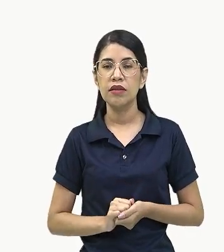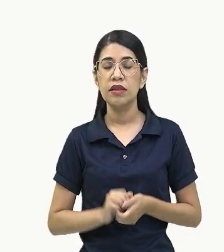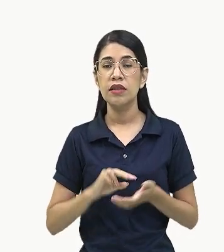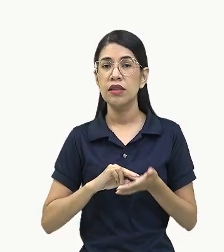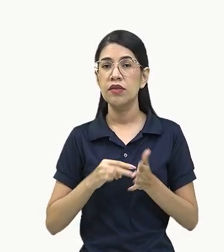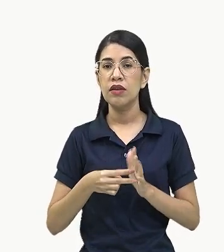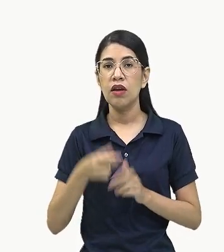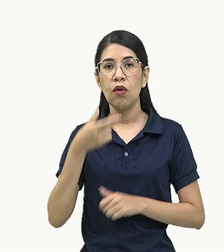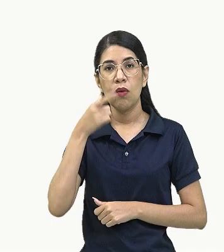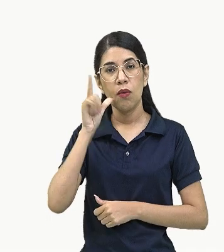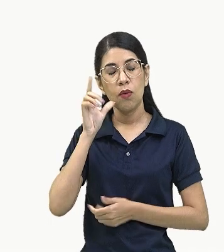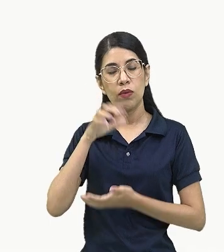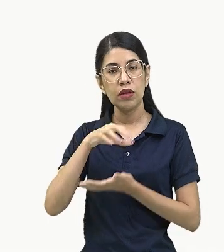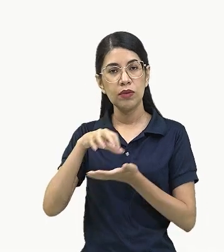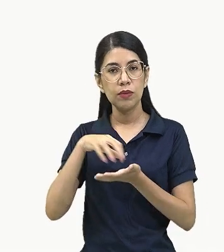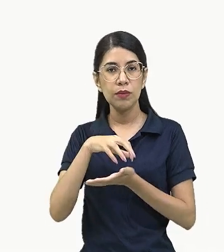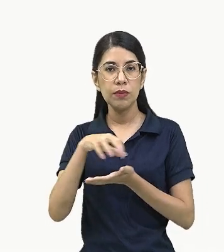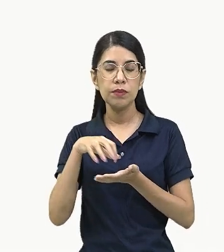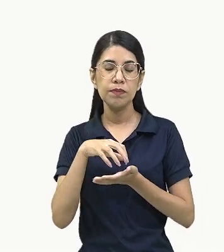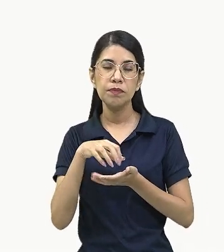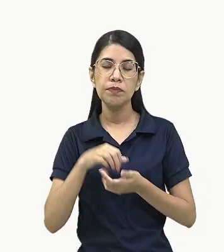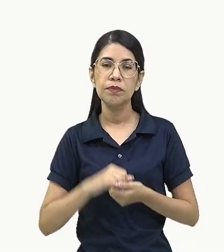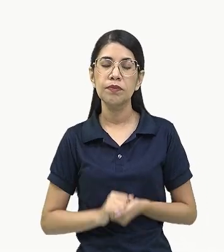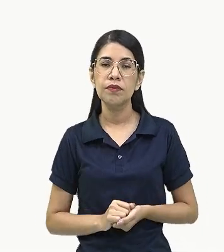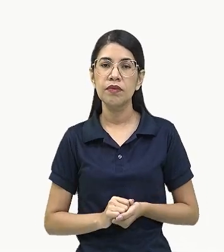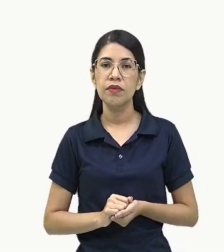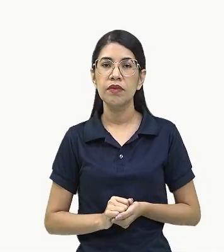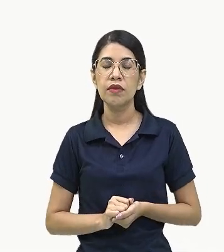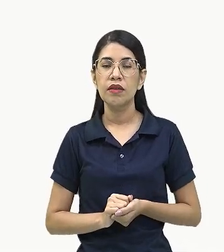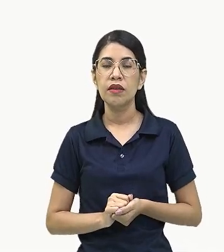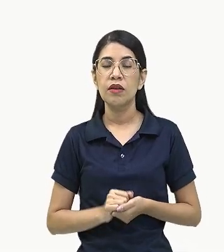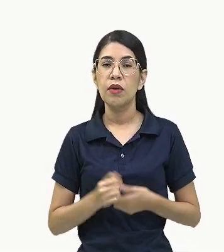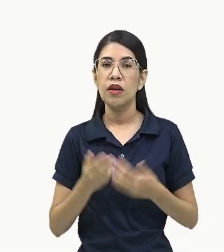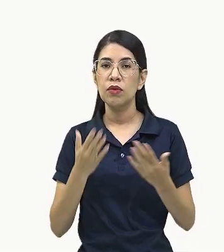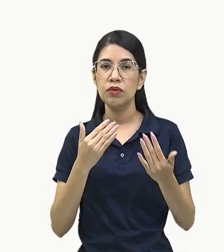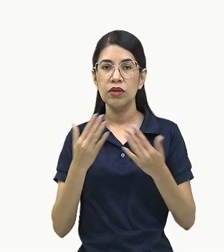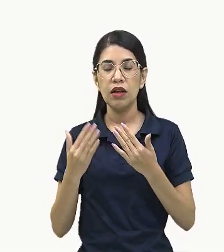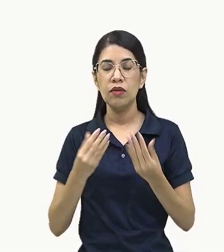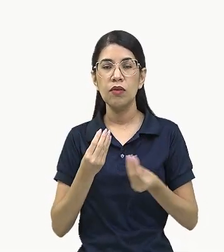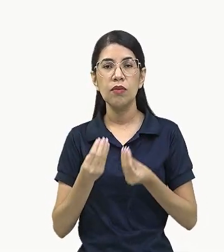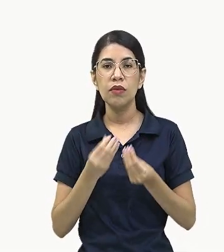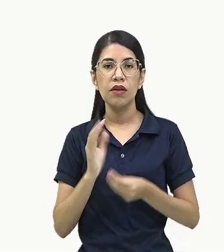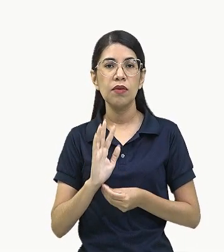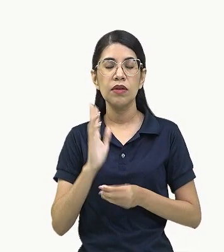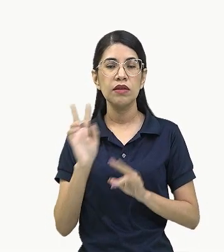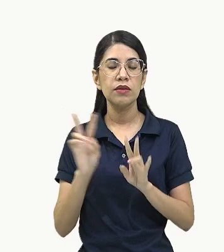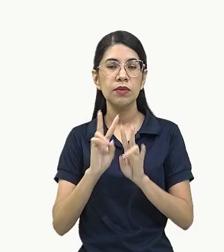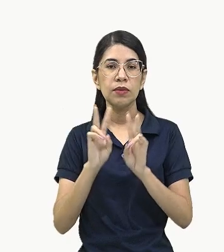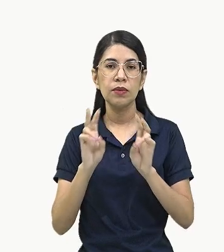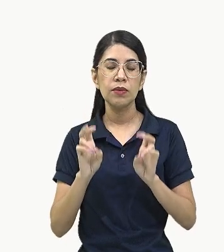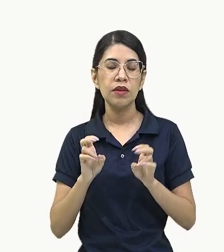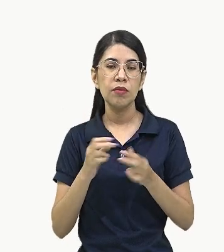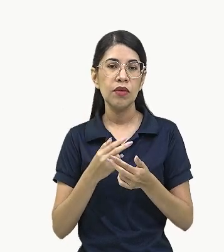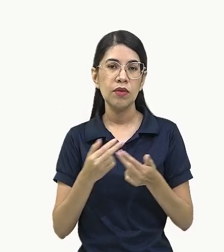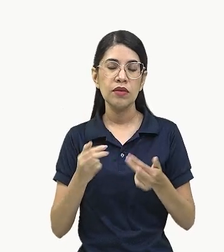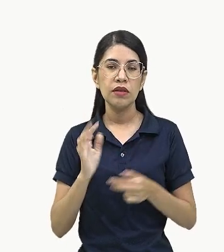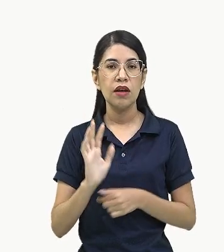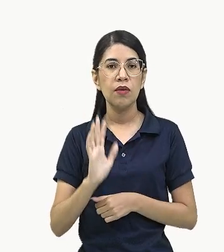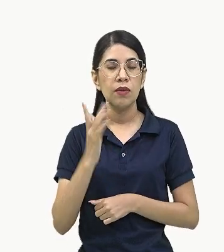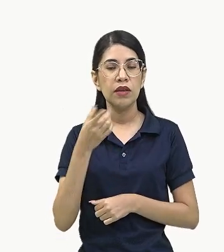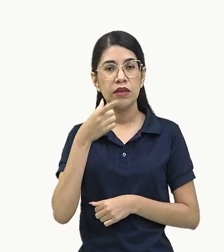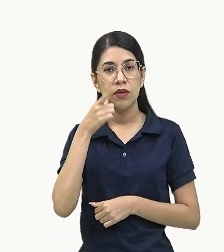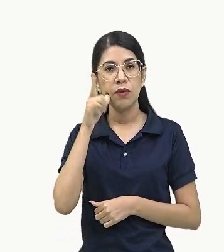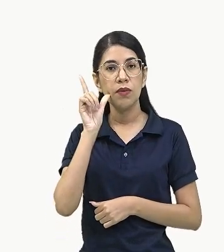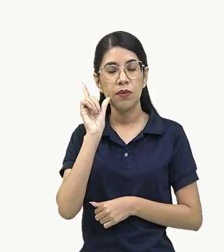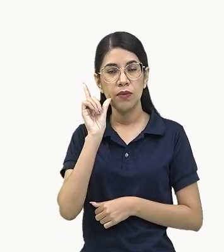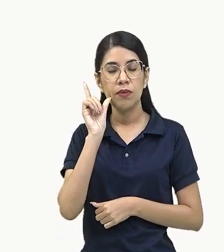no parque. Então, eu vou aqui ver esse diálogo que ele se desenvolve sobre algo ou sobre coisas que aconteceram